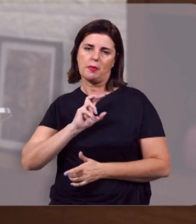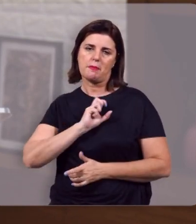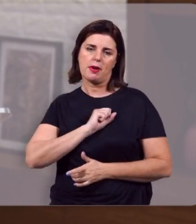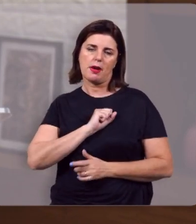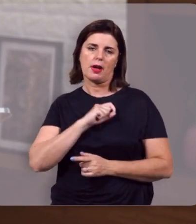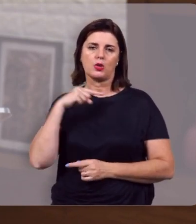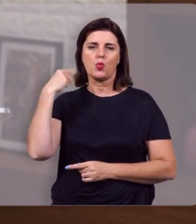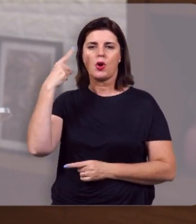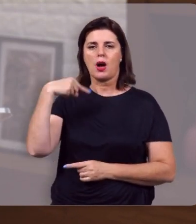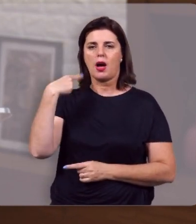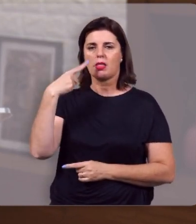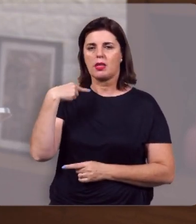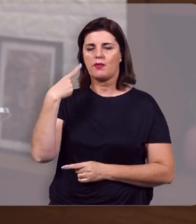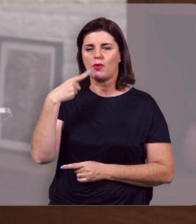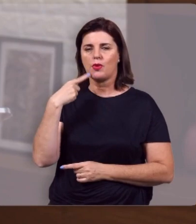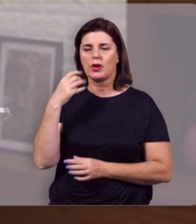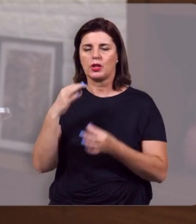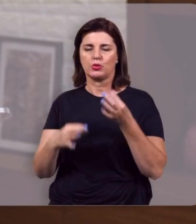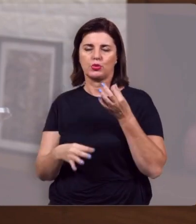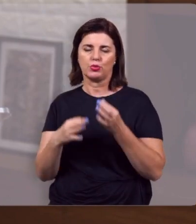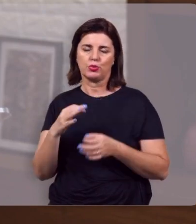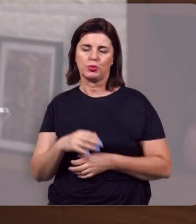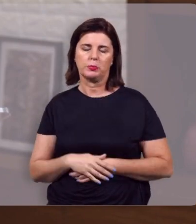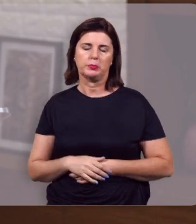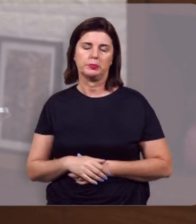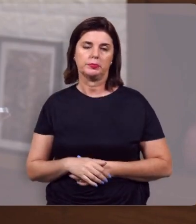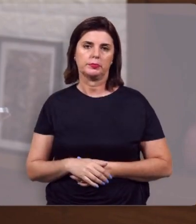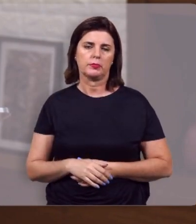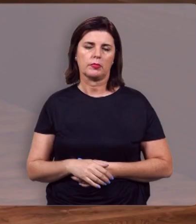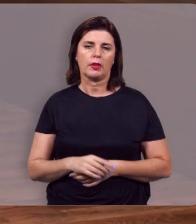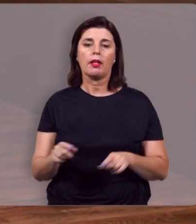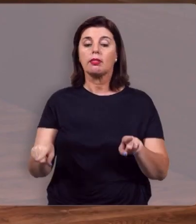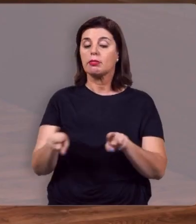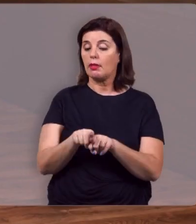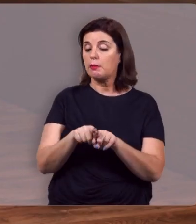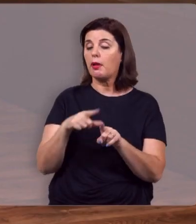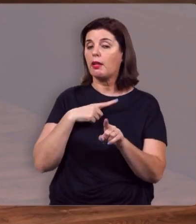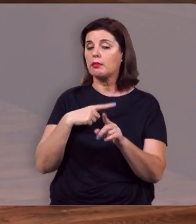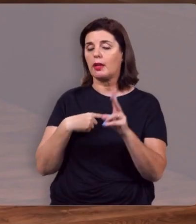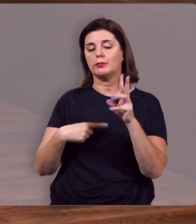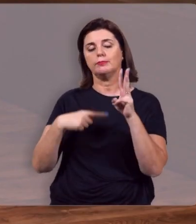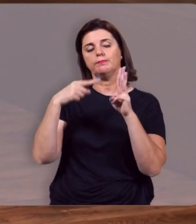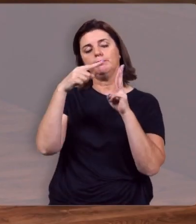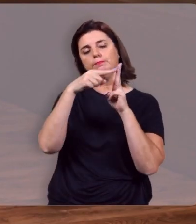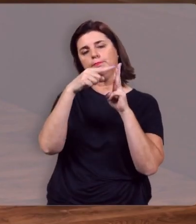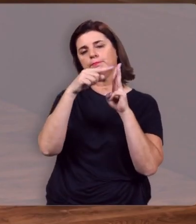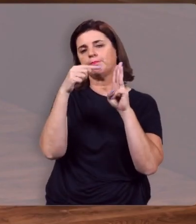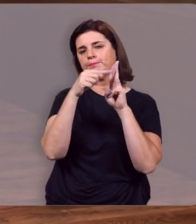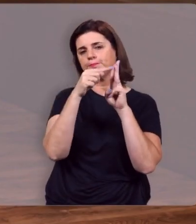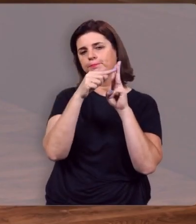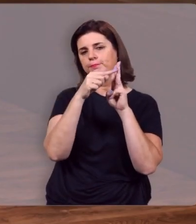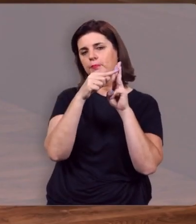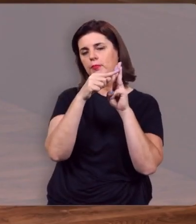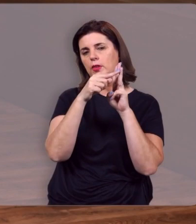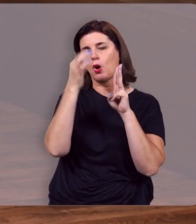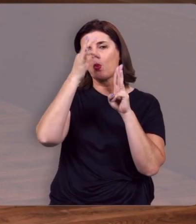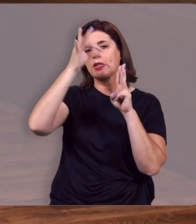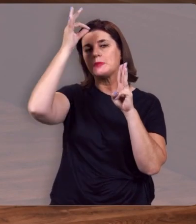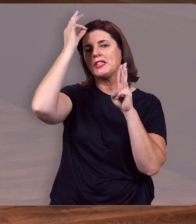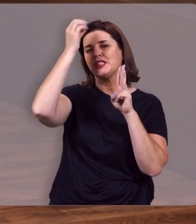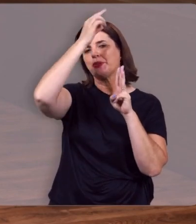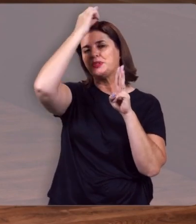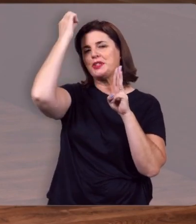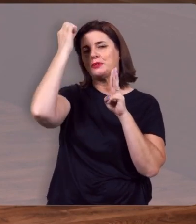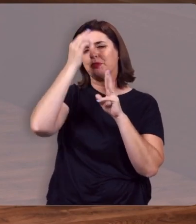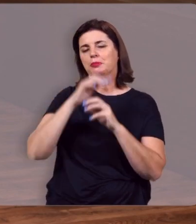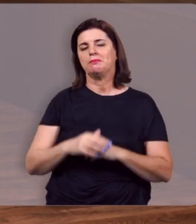Jesus amado, o advogado, o justo. Mas temos também um segundo intercessor na Trindade, que é o